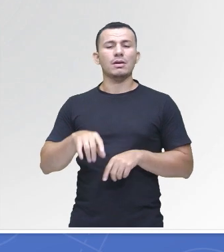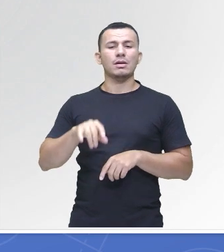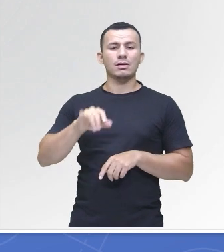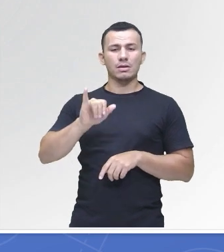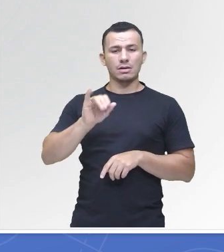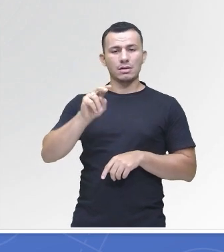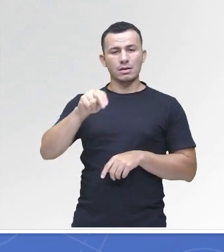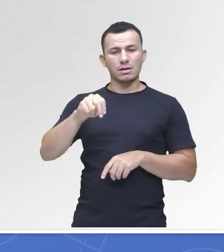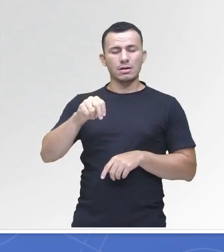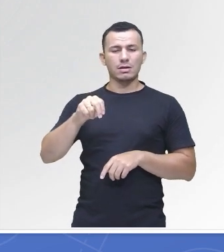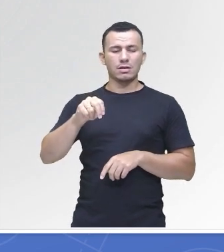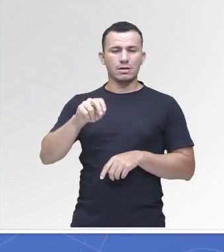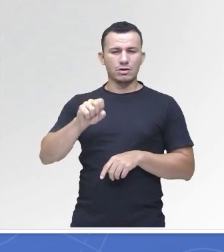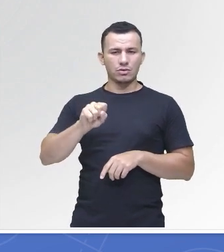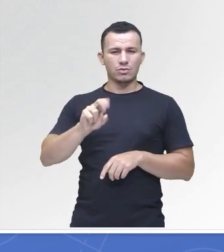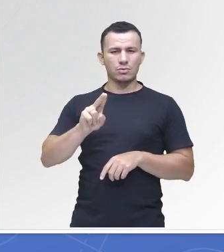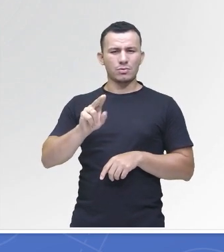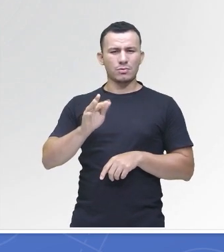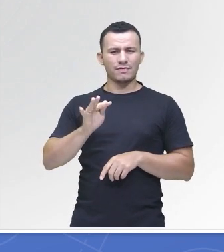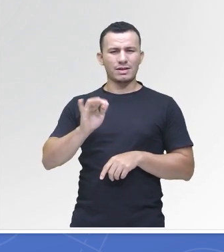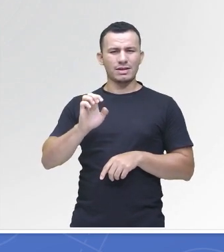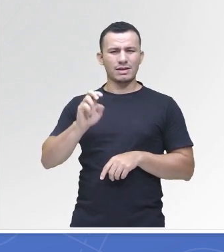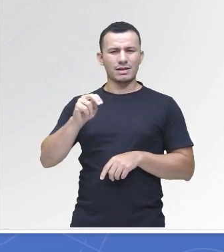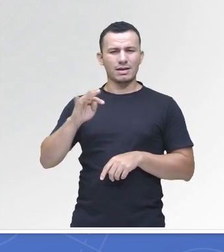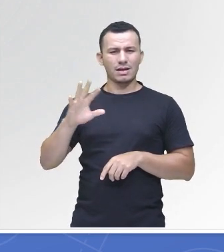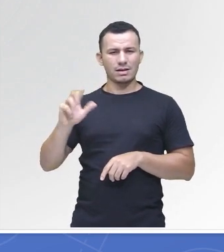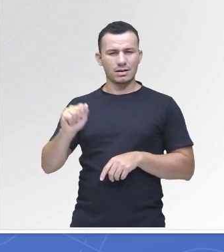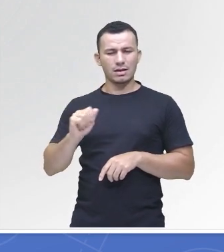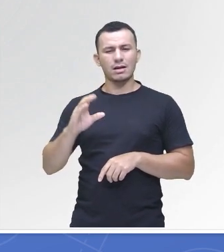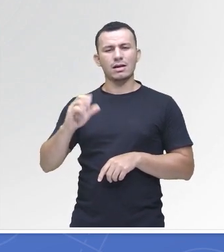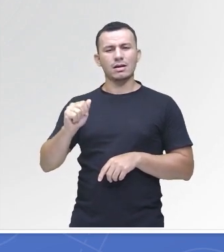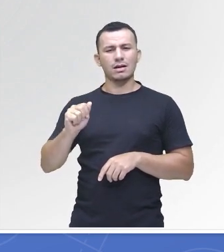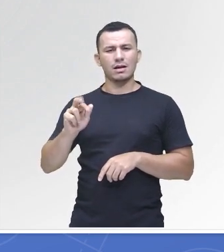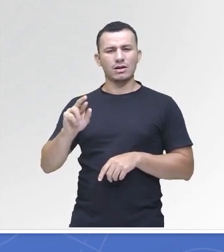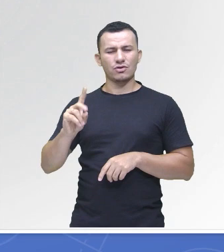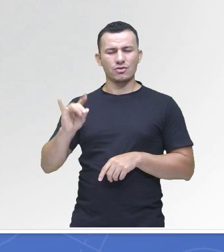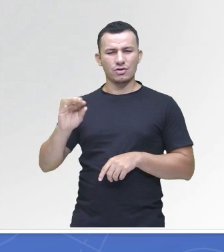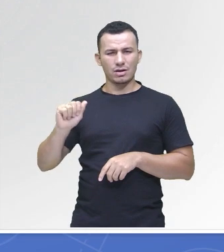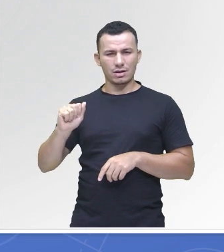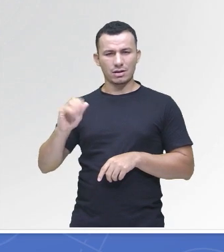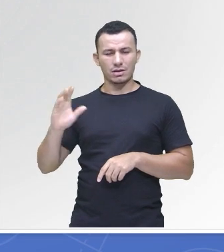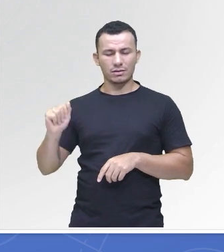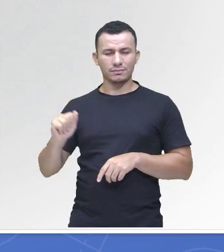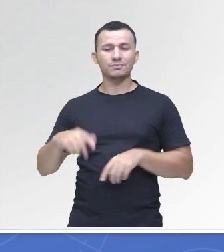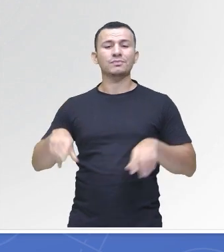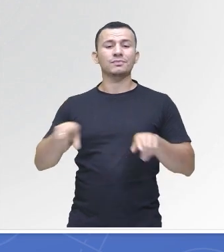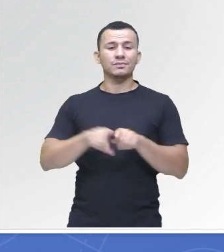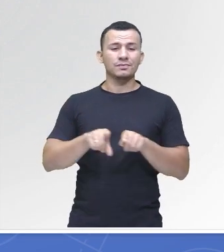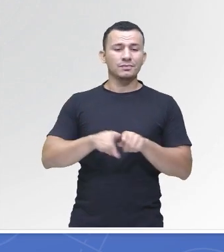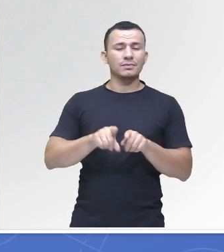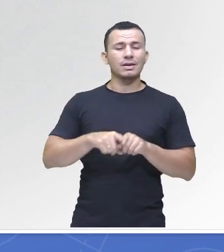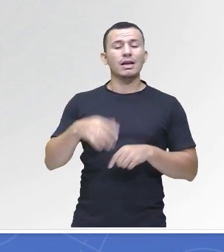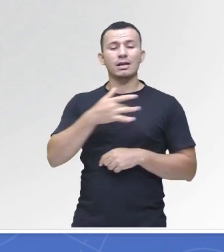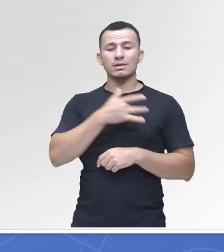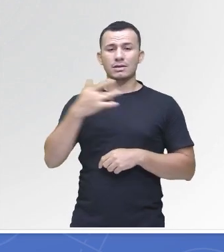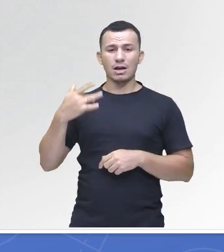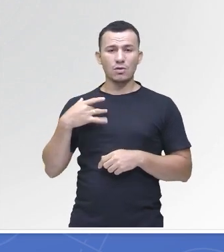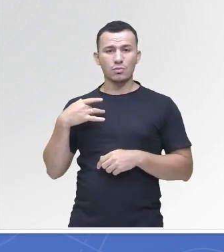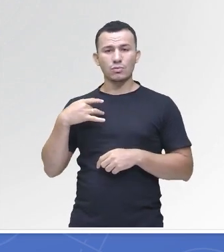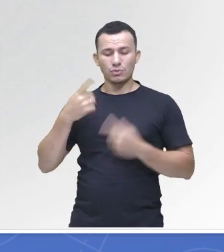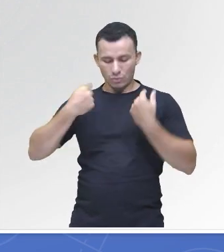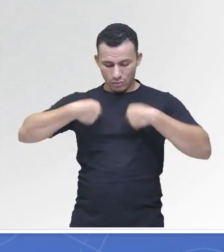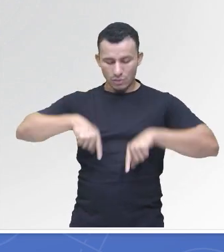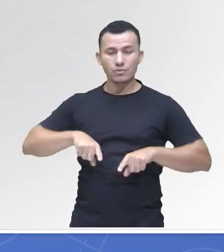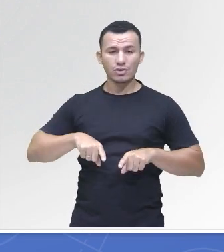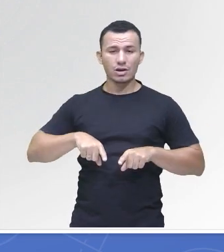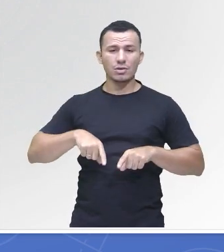e também cardiopatias. E aí, né, a gente tem a saúde do sistema circulatório, né? Então, o que é importante?